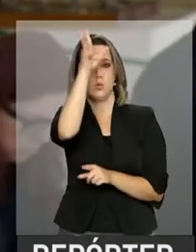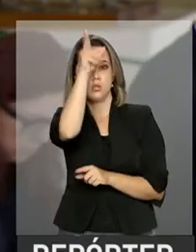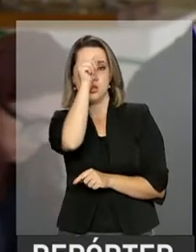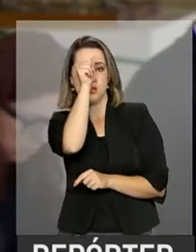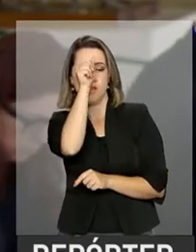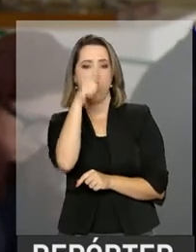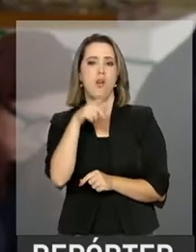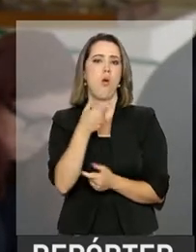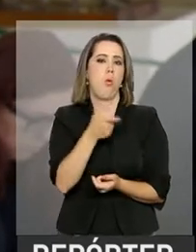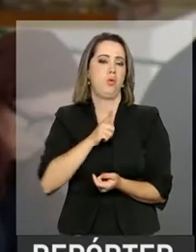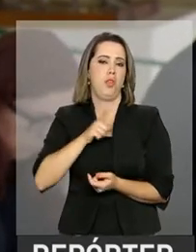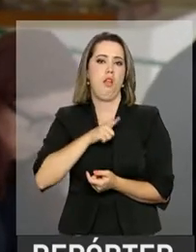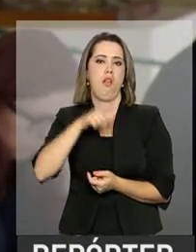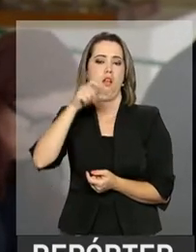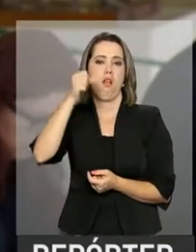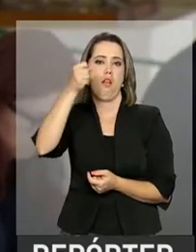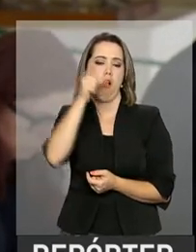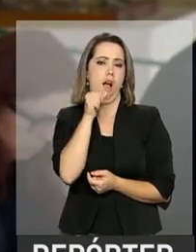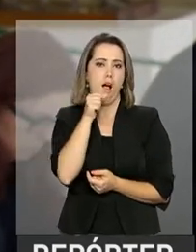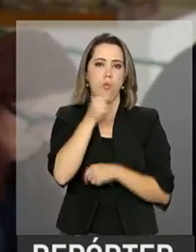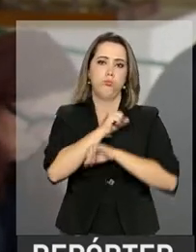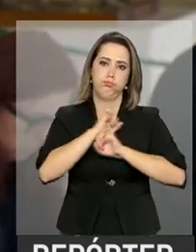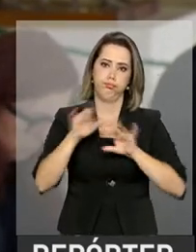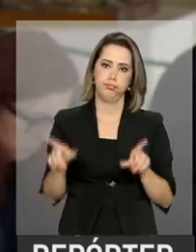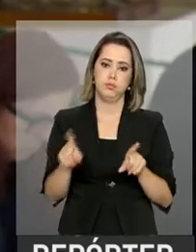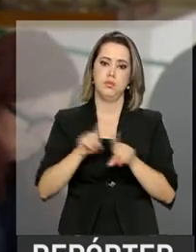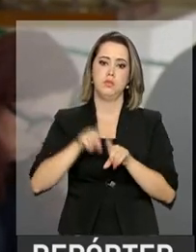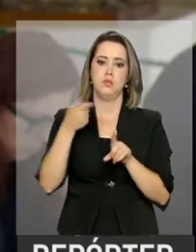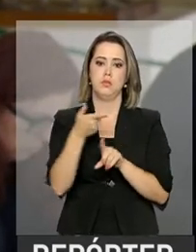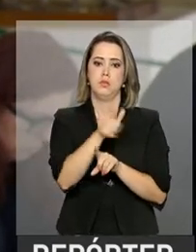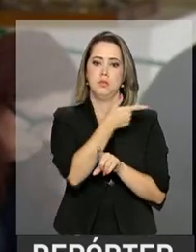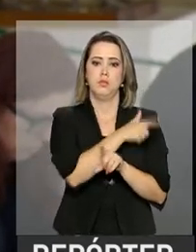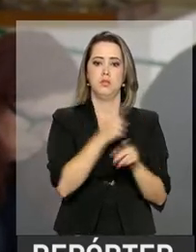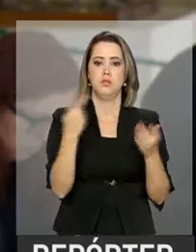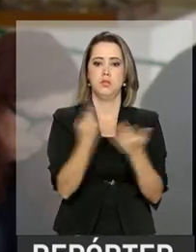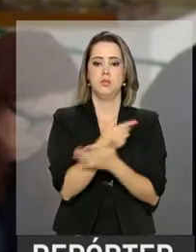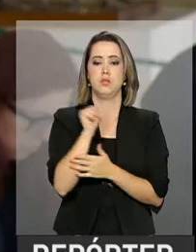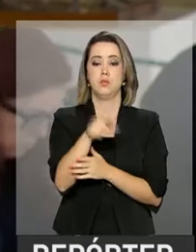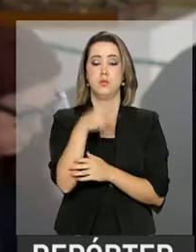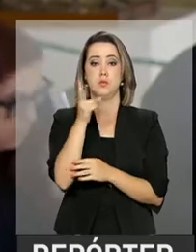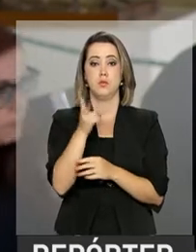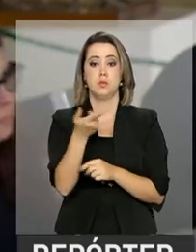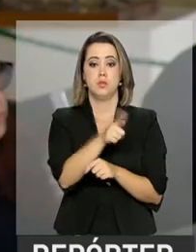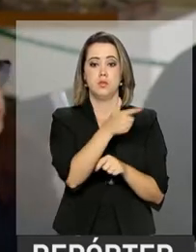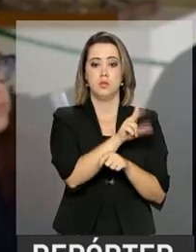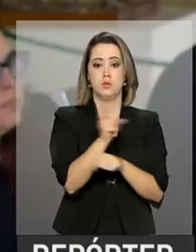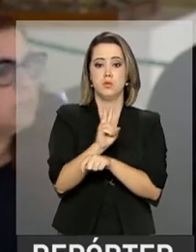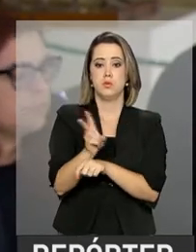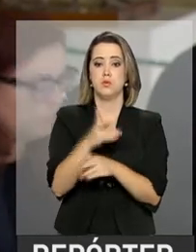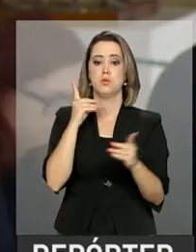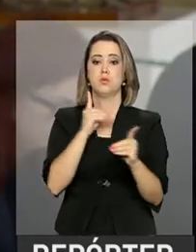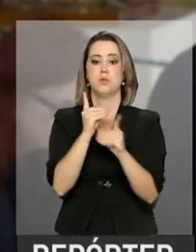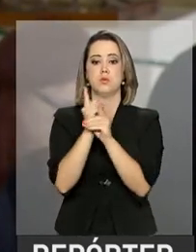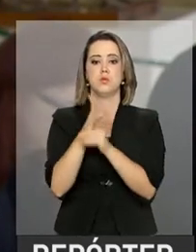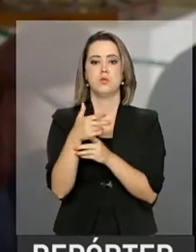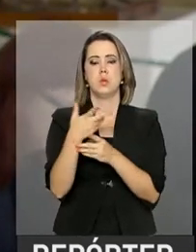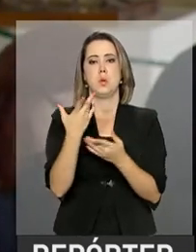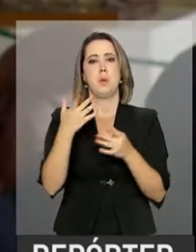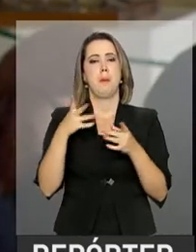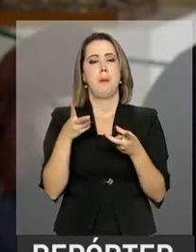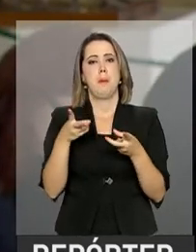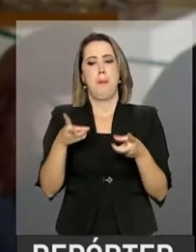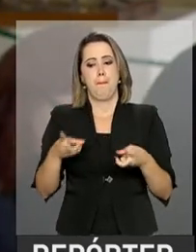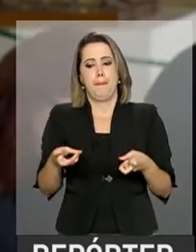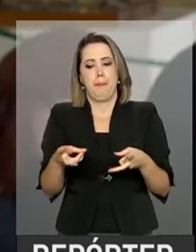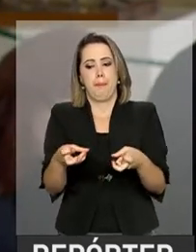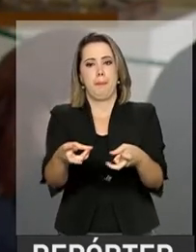8 amostras desse universo de 302 amostras analisadas, foram encontradas bactérias, o